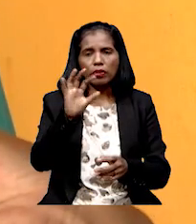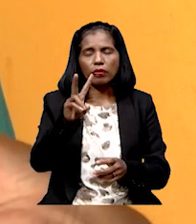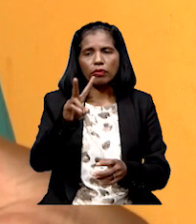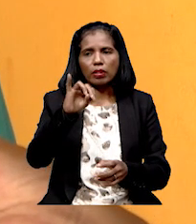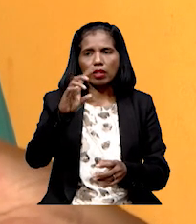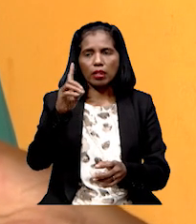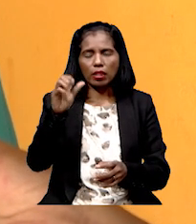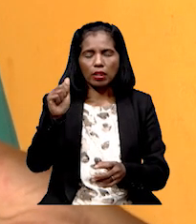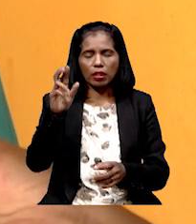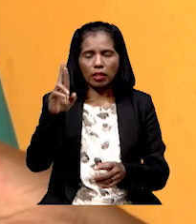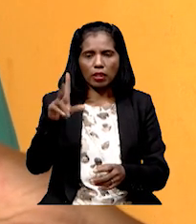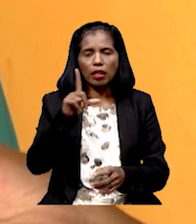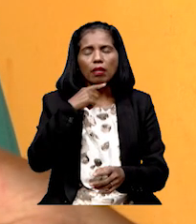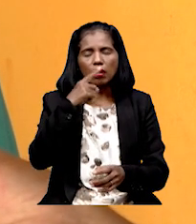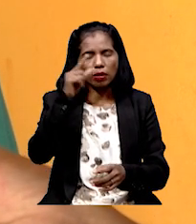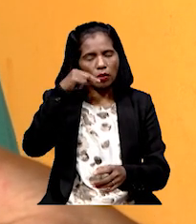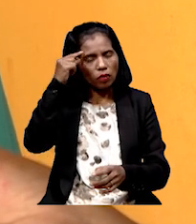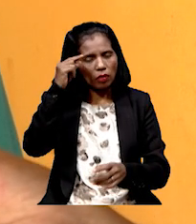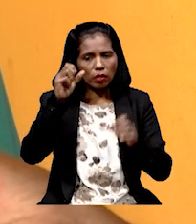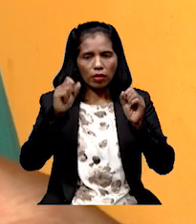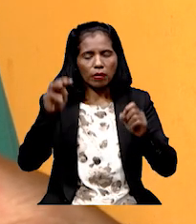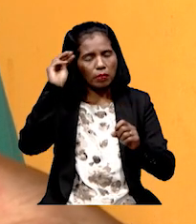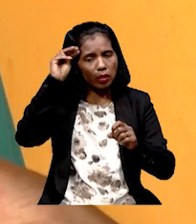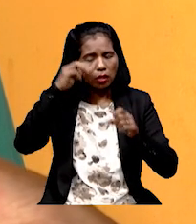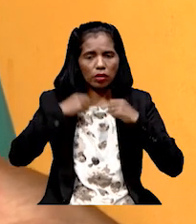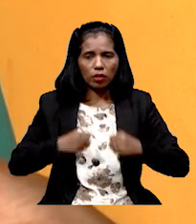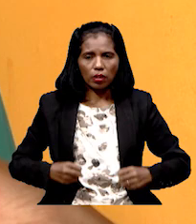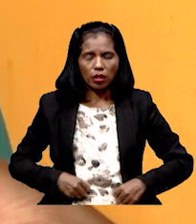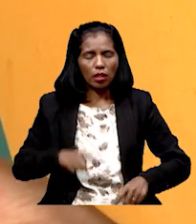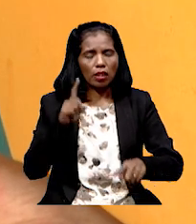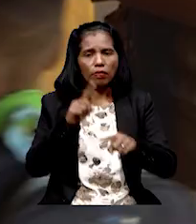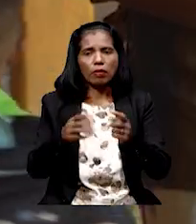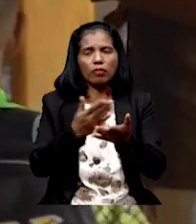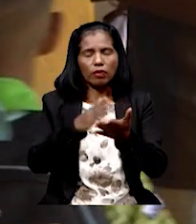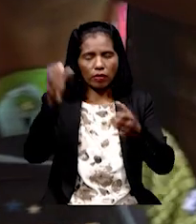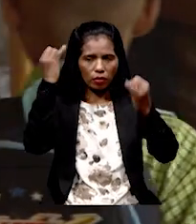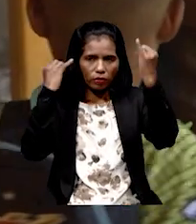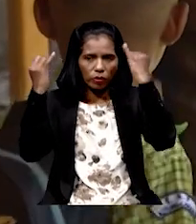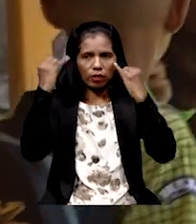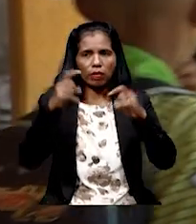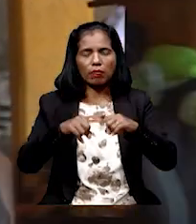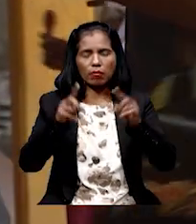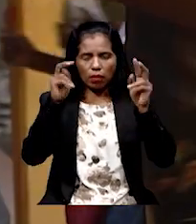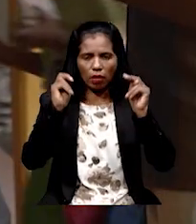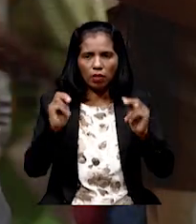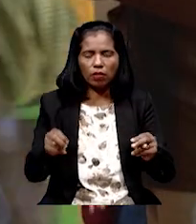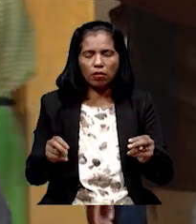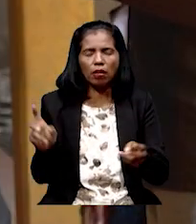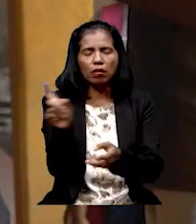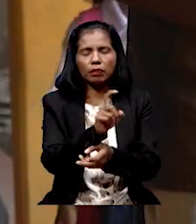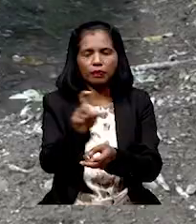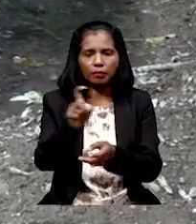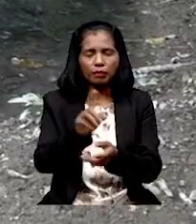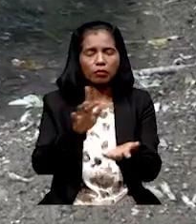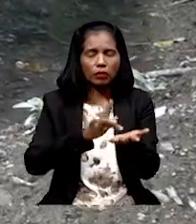ba equipa refere no governo Lili Ministério Saudi atu labele fahedet informação mai betenki rega ai moruk susuk